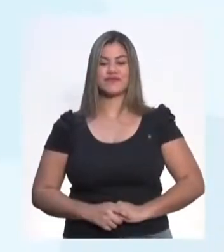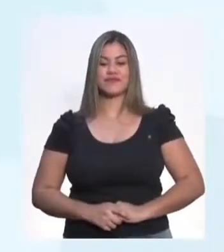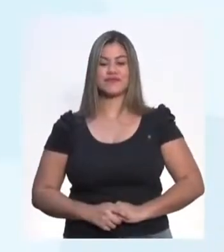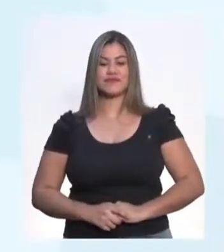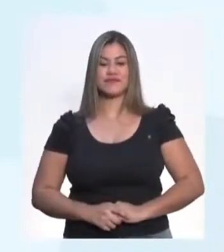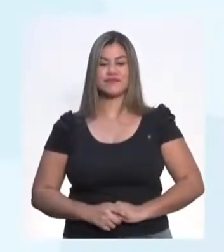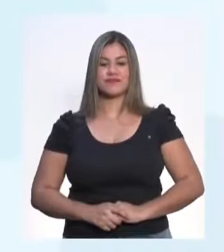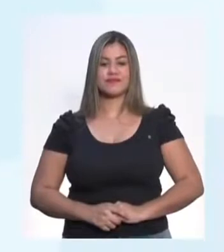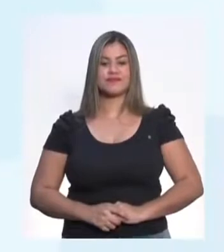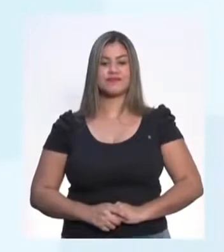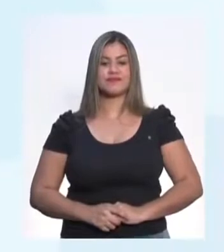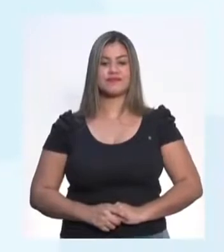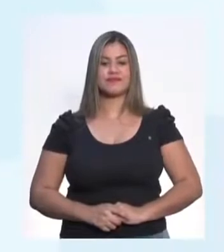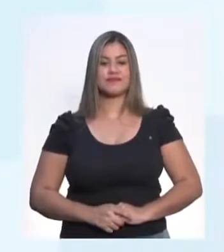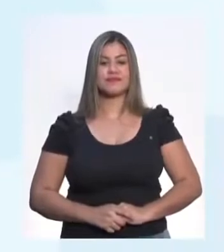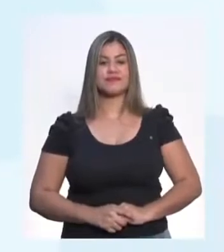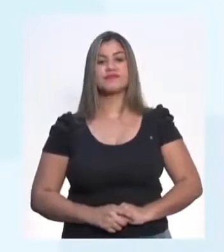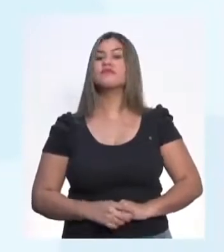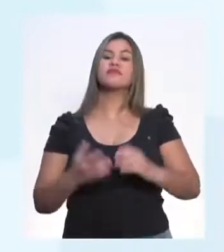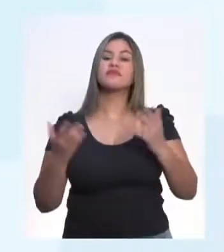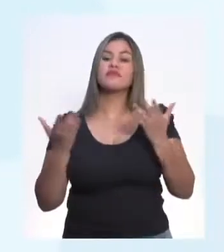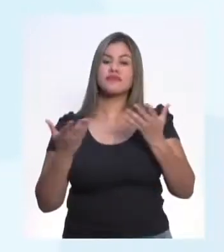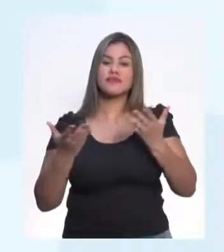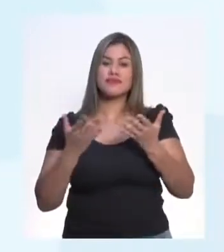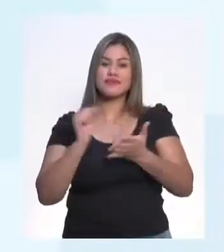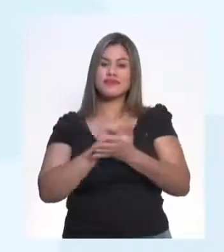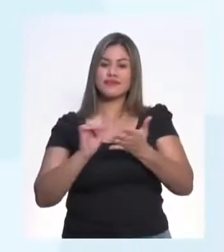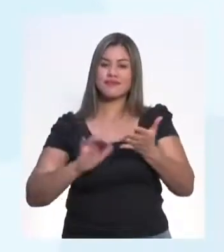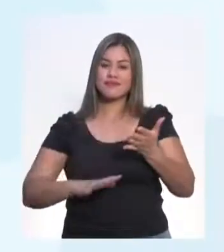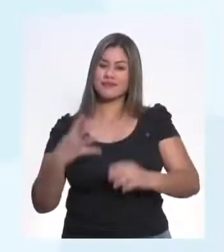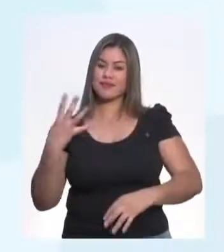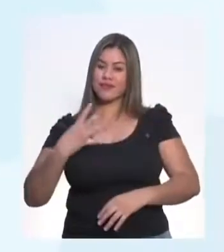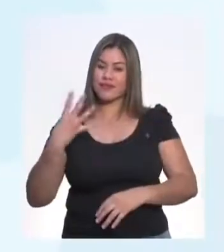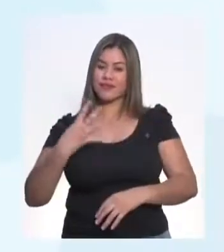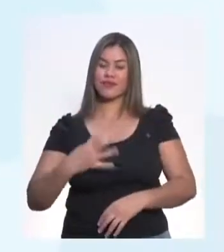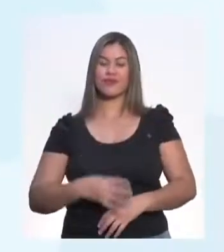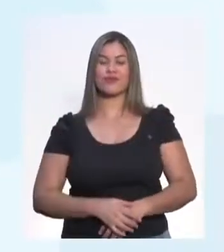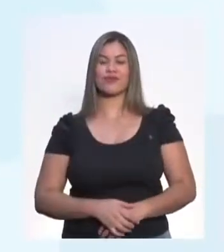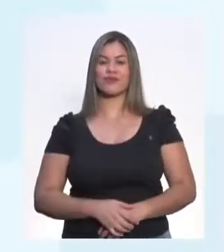Muito bem. Então, vamos fazer a atividade 4, pessoal.